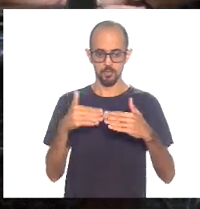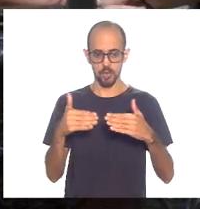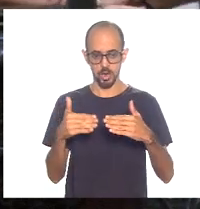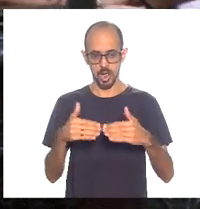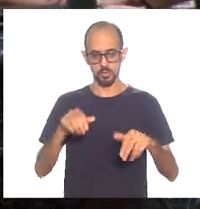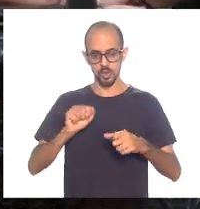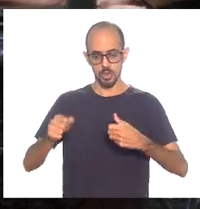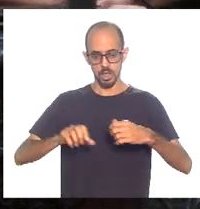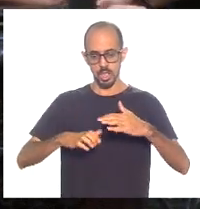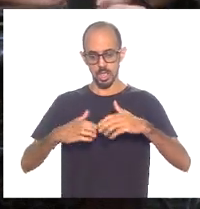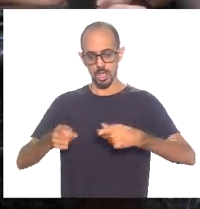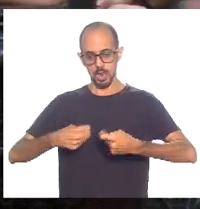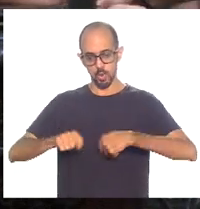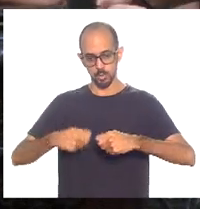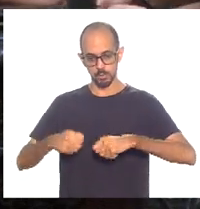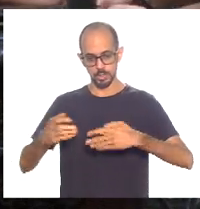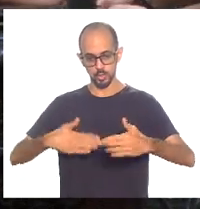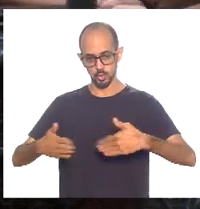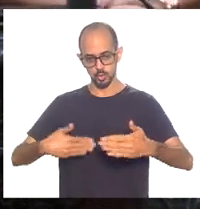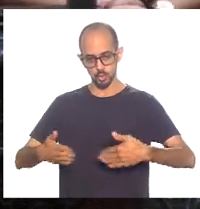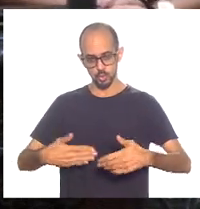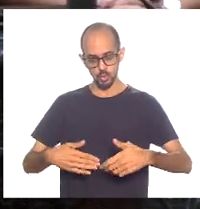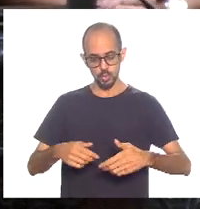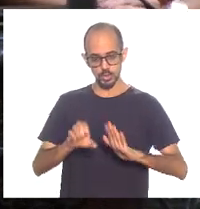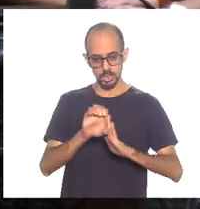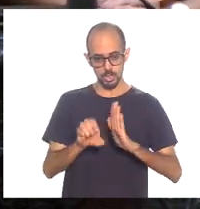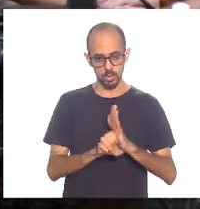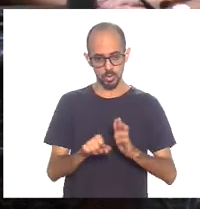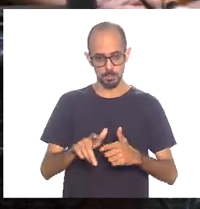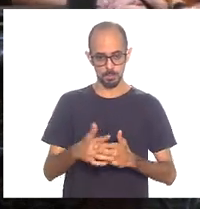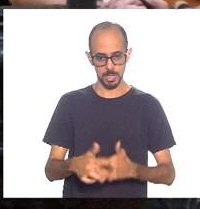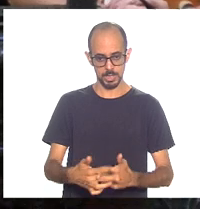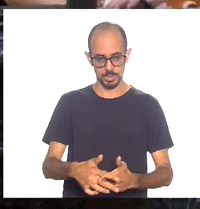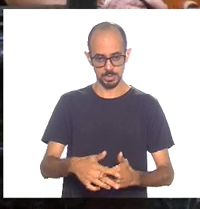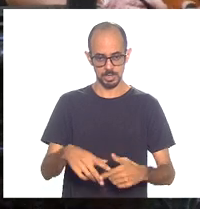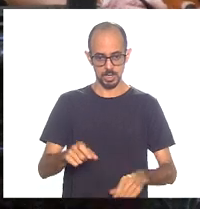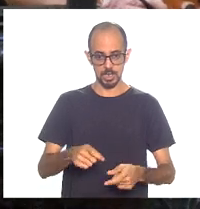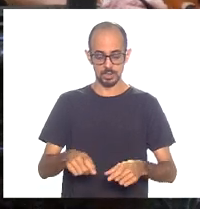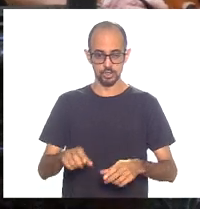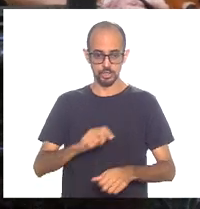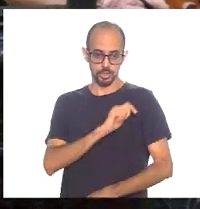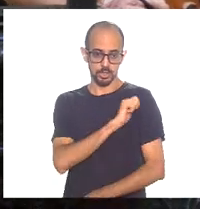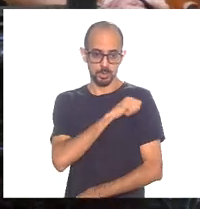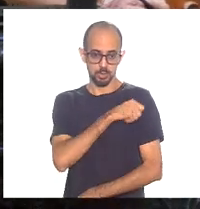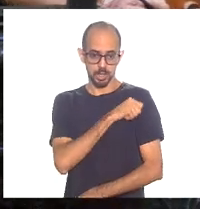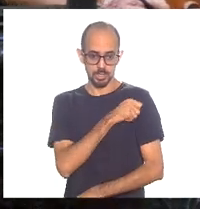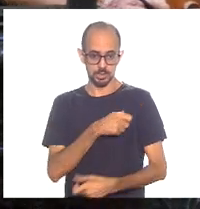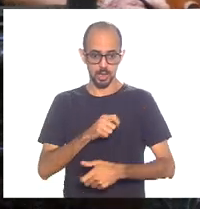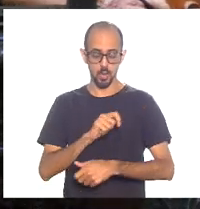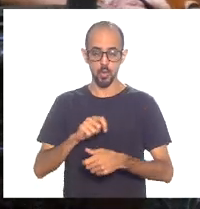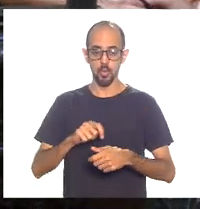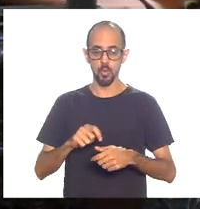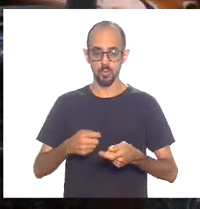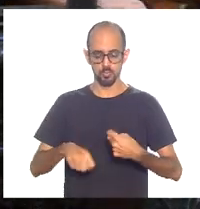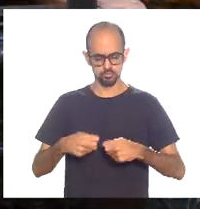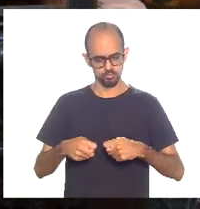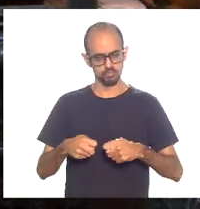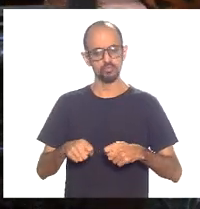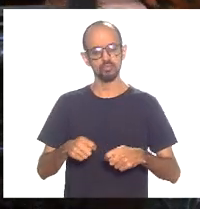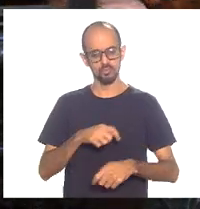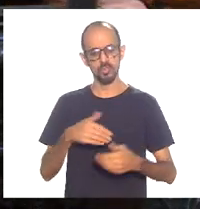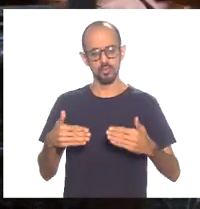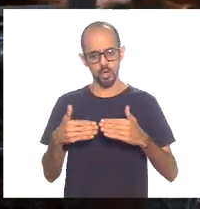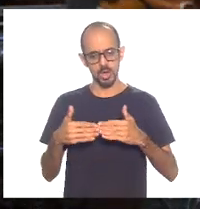Indústria e Comércio, favorável com emendas, de Tributação, com toda a arrecadação estadual, fiscalização dos tributos estaduais, favorável,